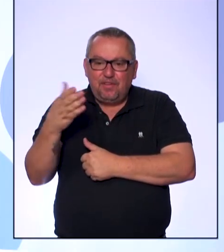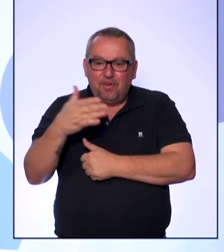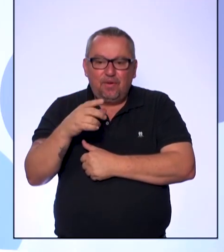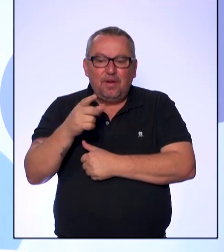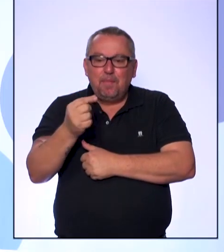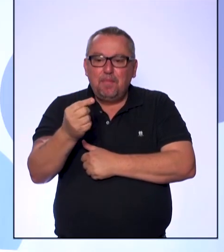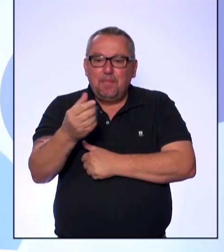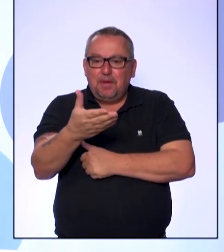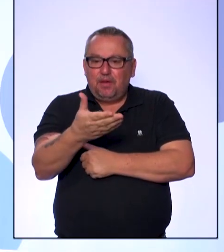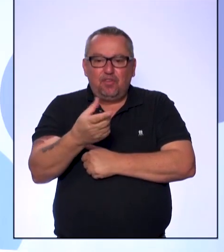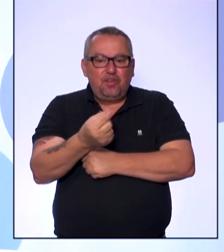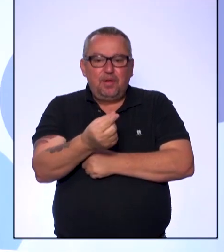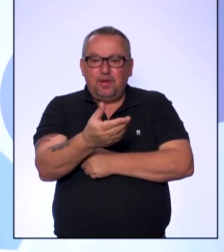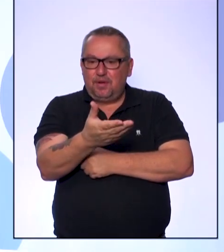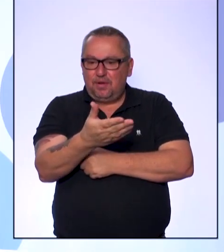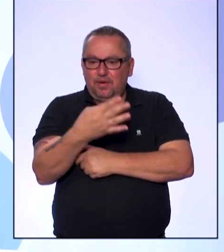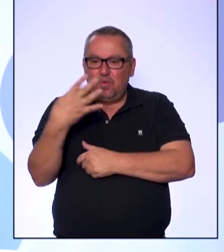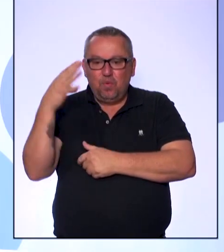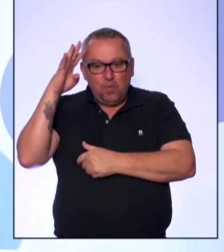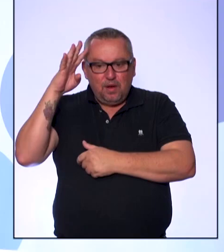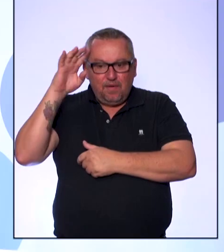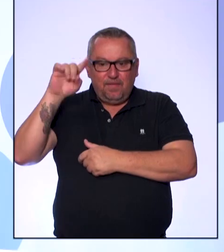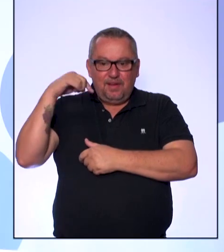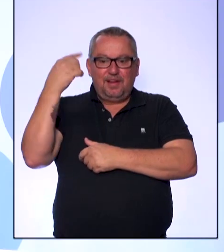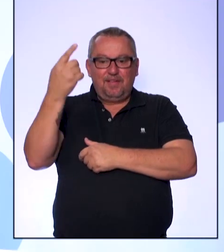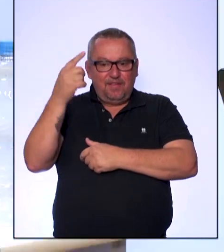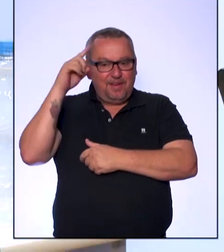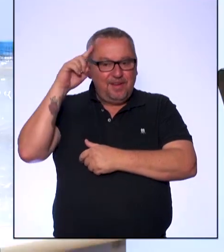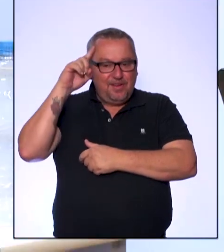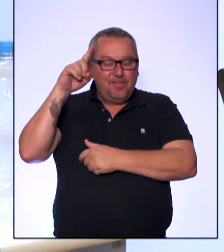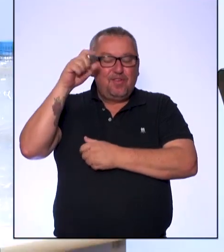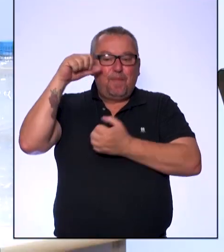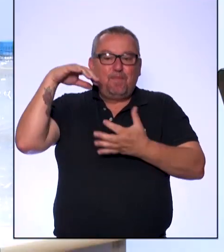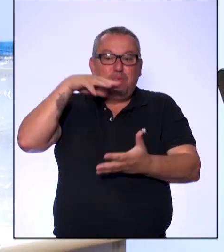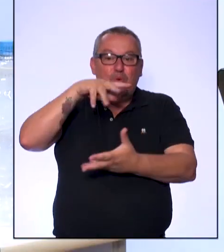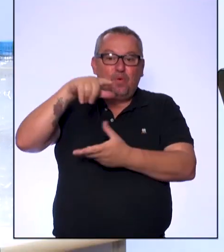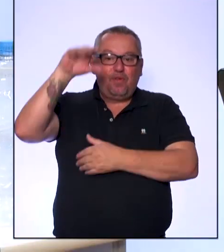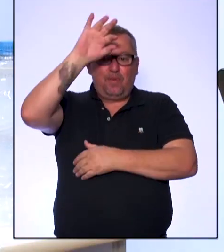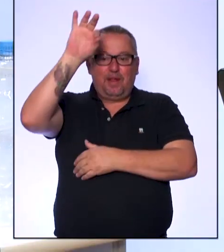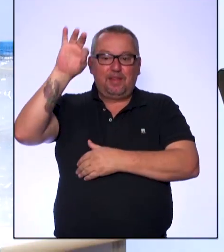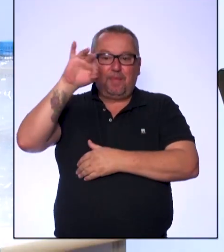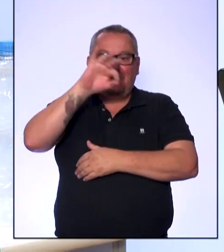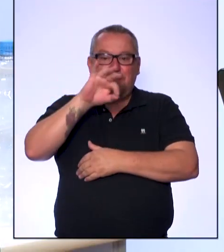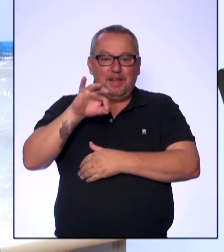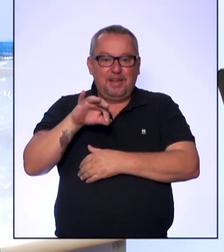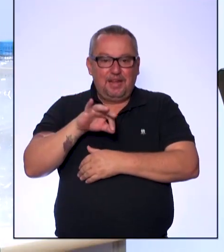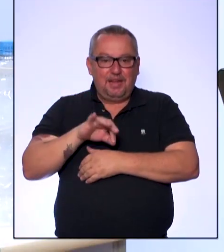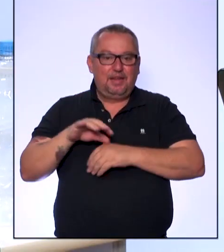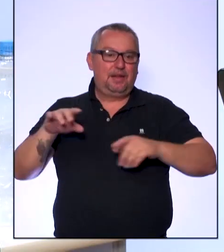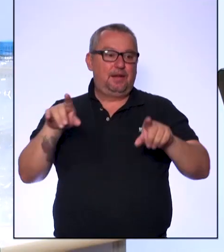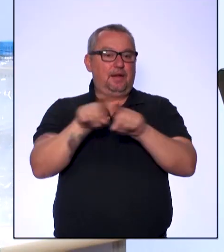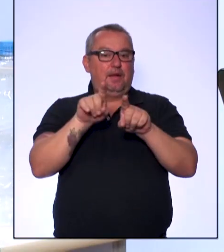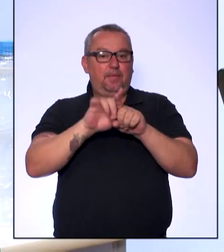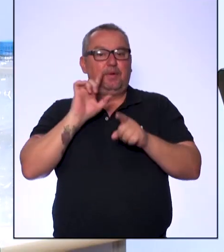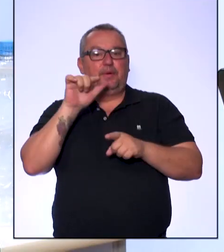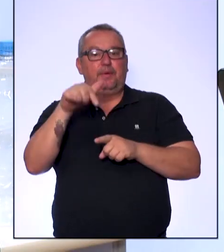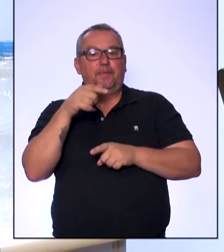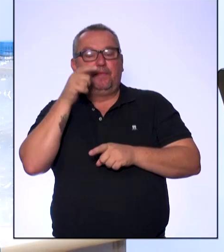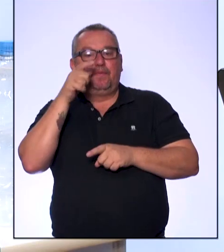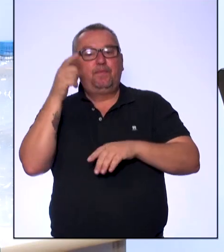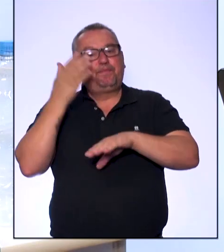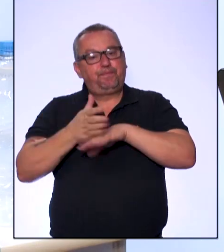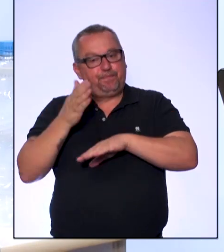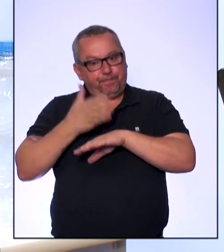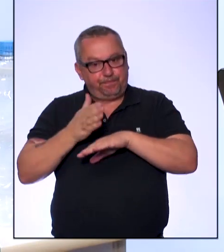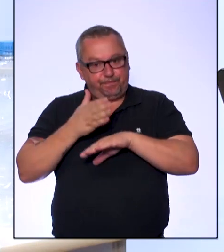próxima quarta. Quarta-feira que vem, né? Quarta-feira que vem, muito bem. Então, vamos comemorar o Dia Mundial das Abelhas. Sim. E com isso, depois nós vamos dar uma tarefinha para o